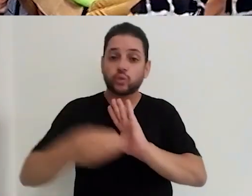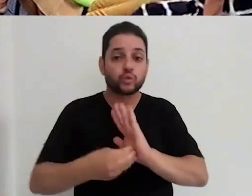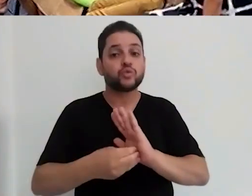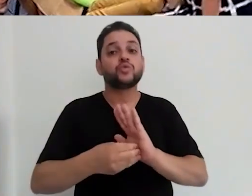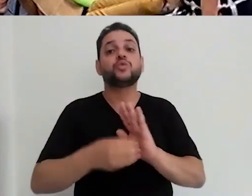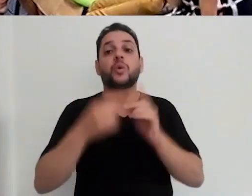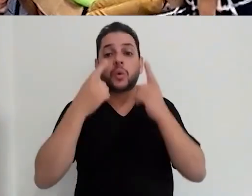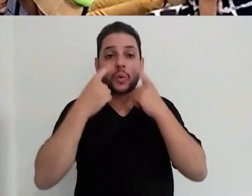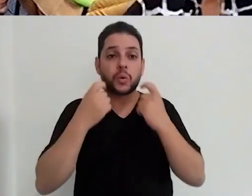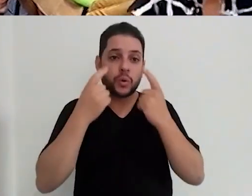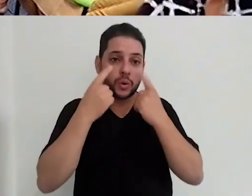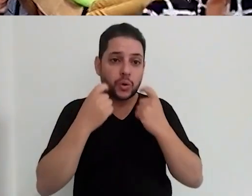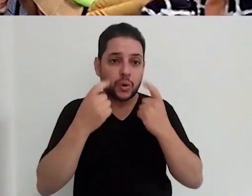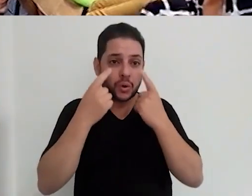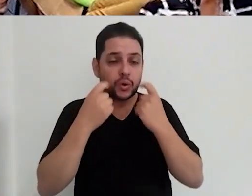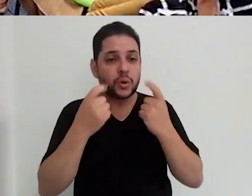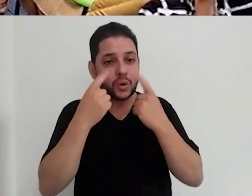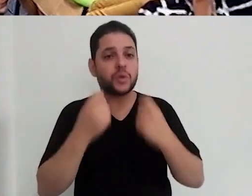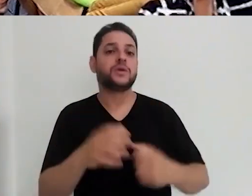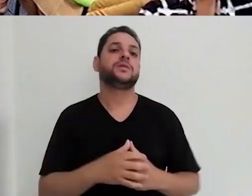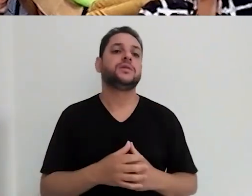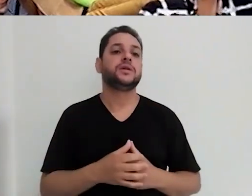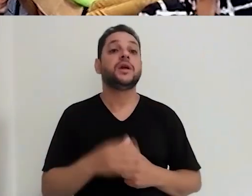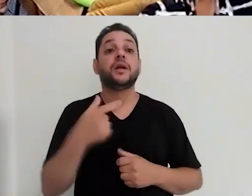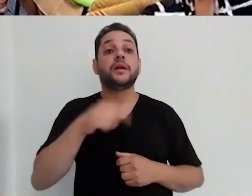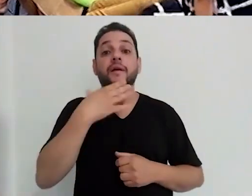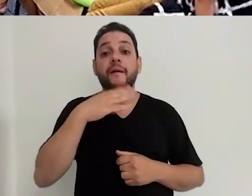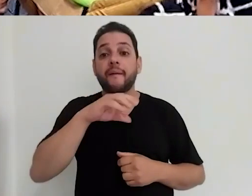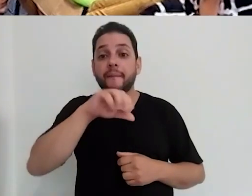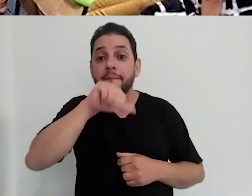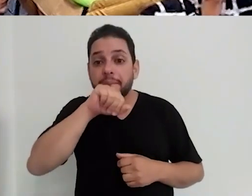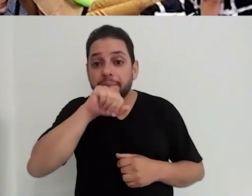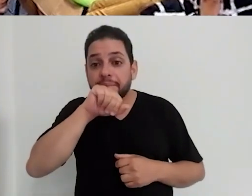perderam filhos, então quase todo mundo chora, inclusive o pai da Liana